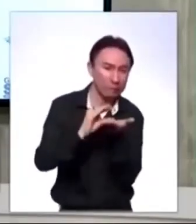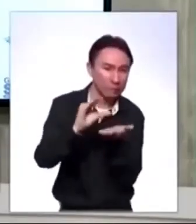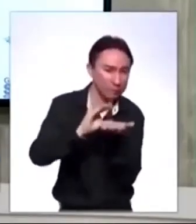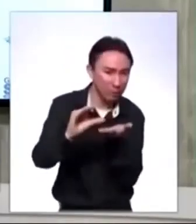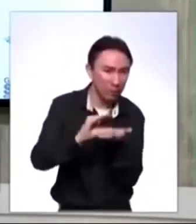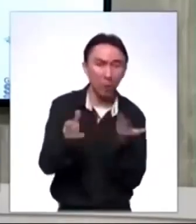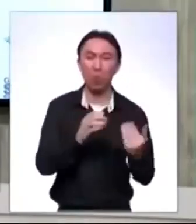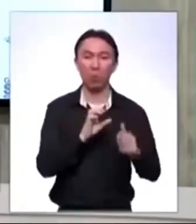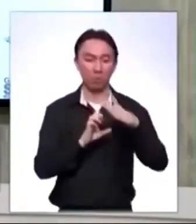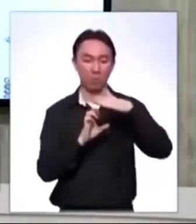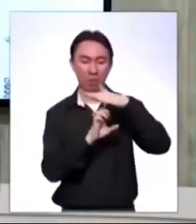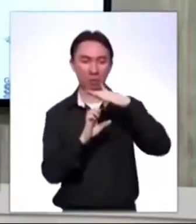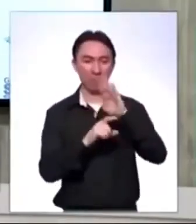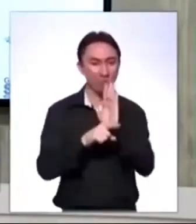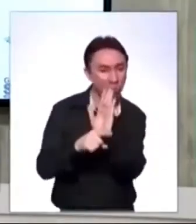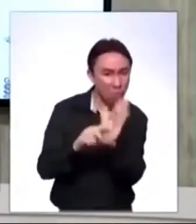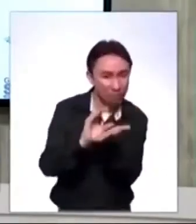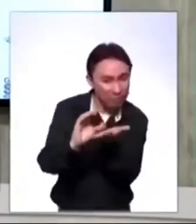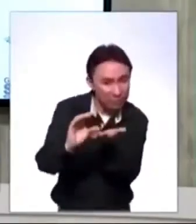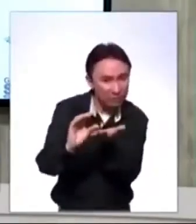não rola, tá certo? Olha lá.